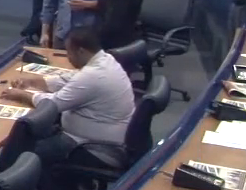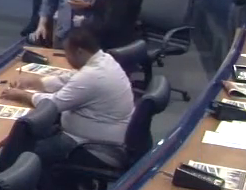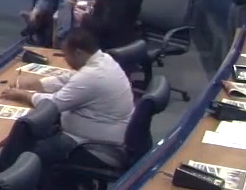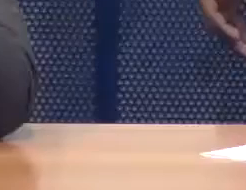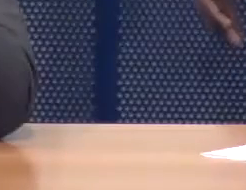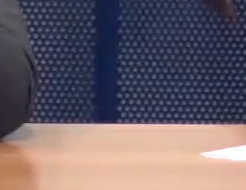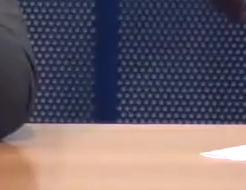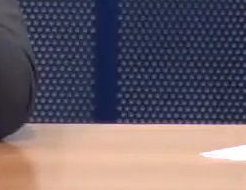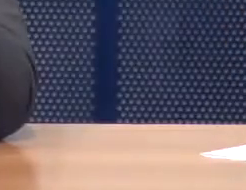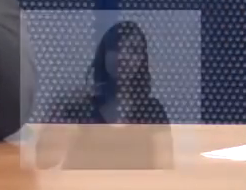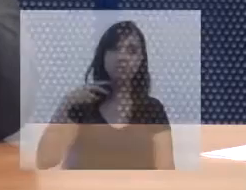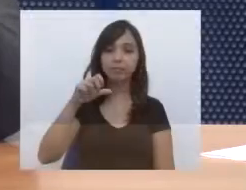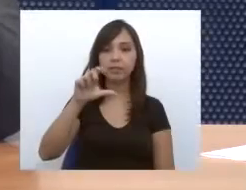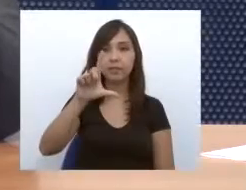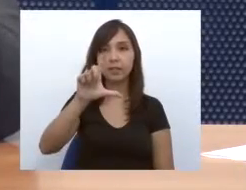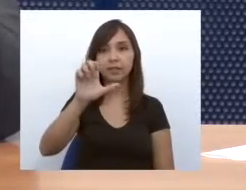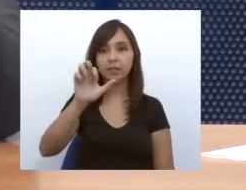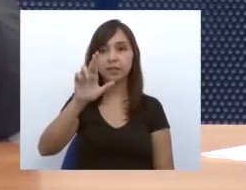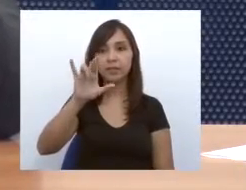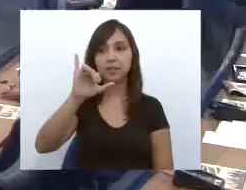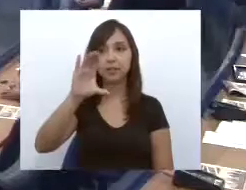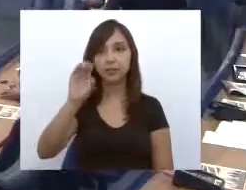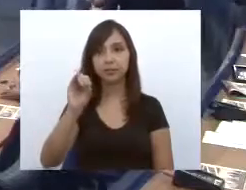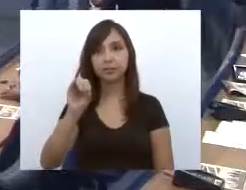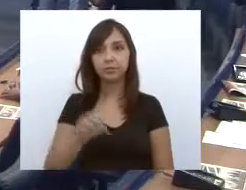Com a palavra, vereador Dr. Laércio Sandes.